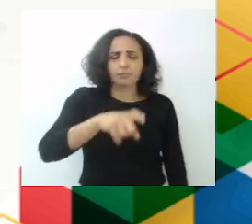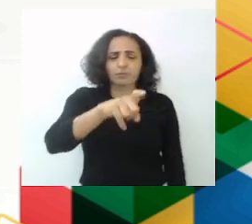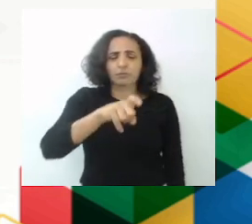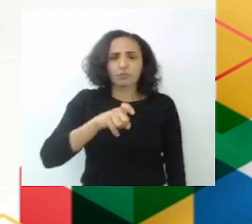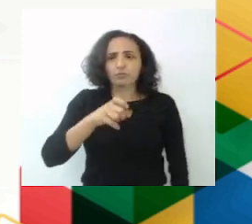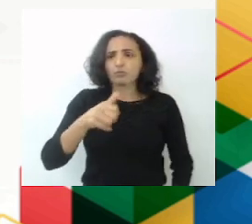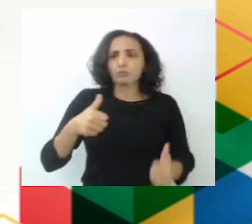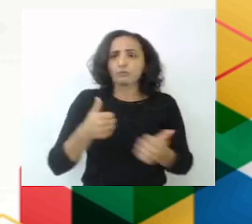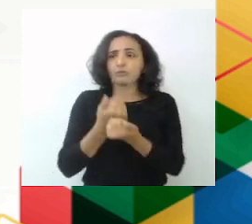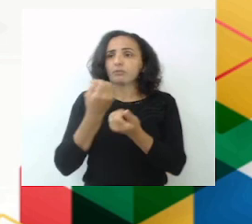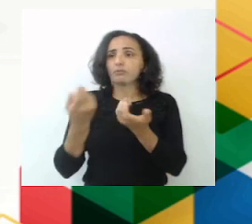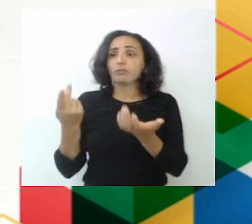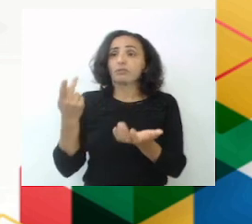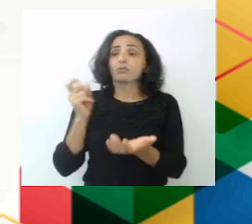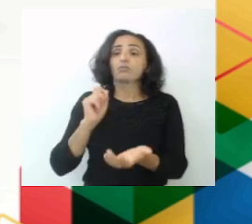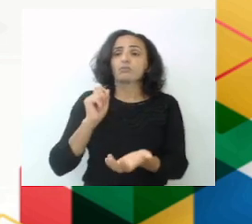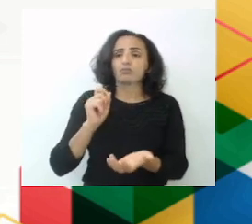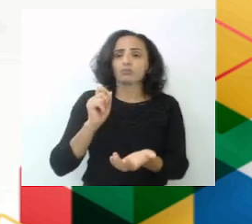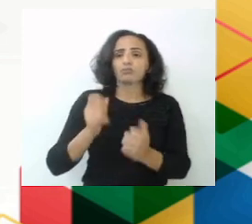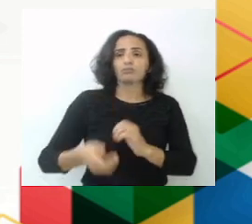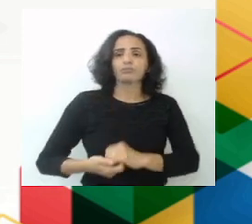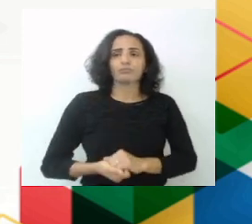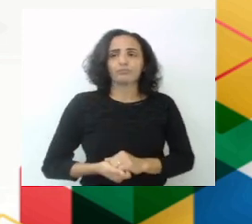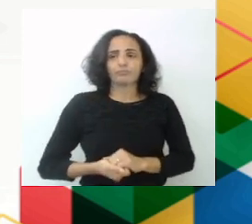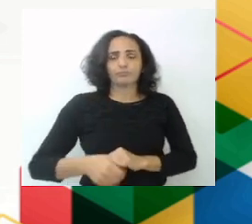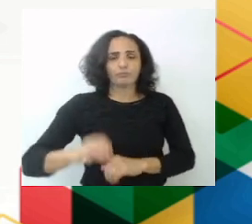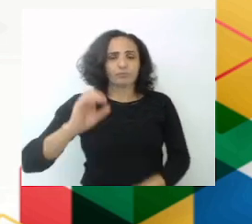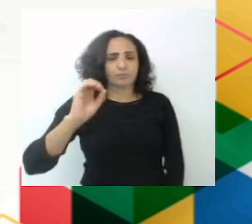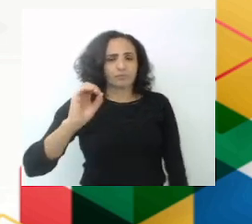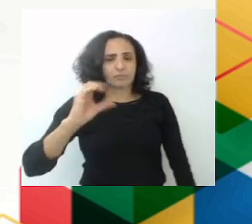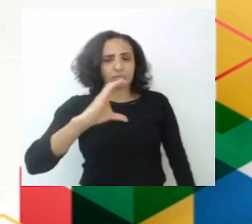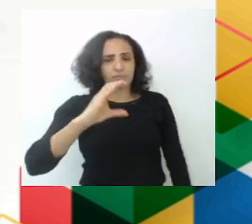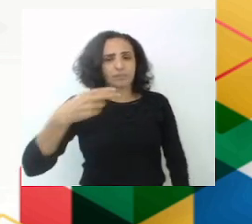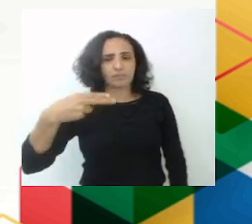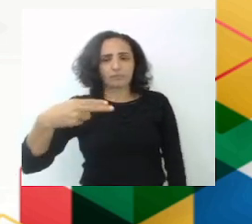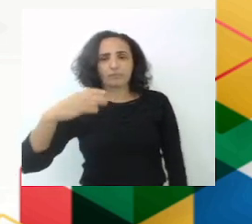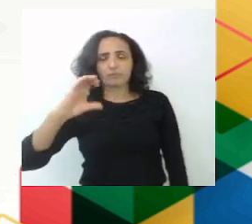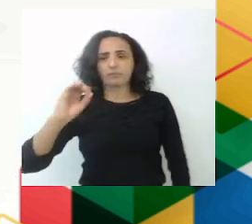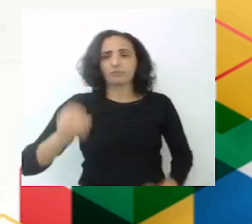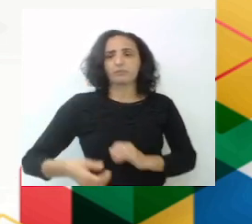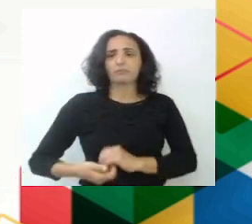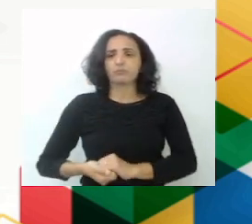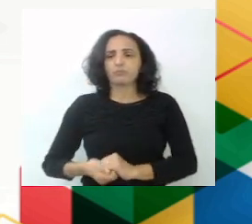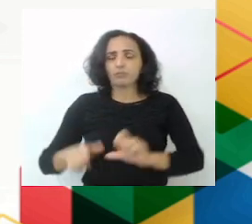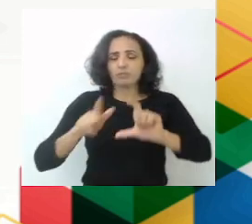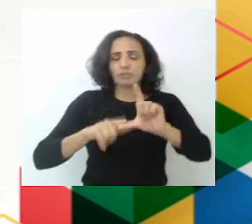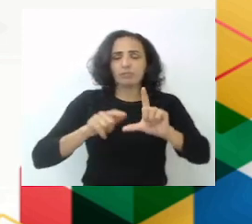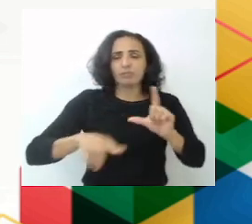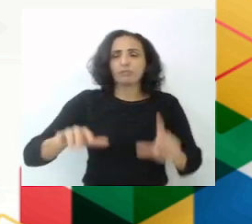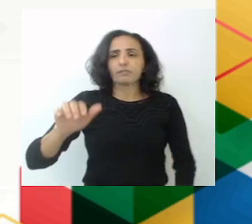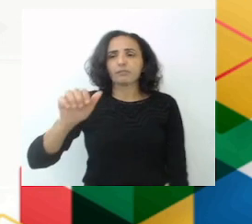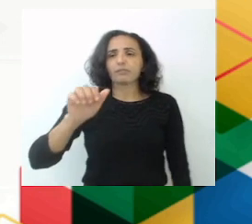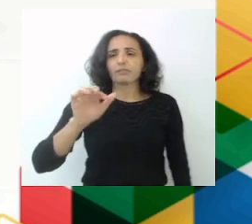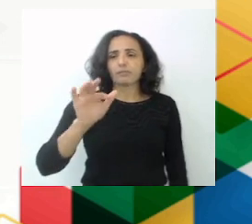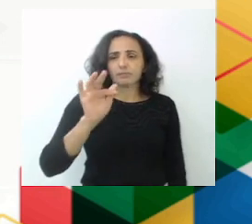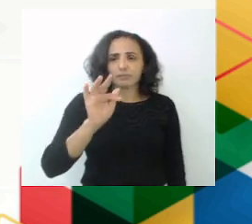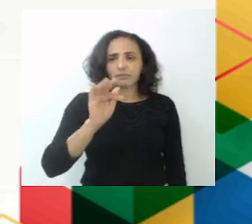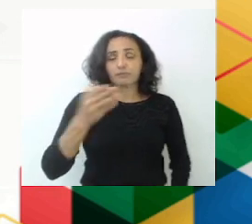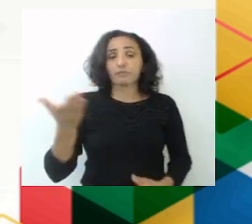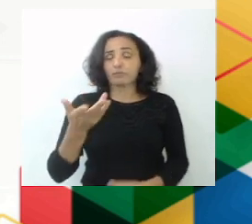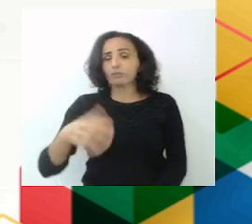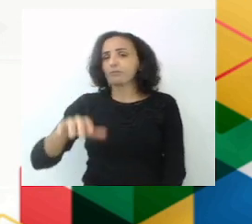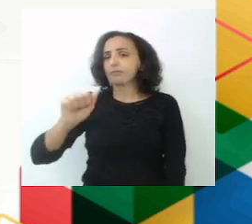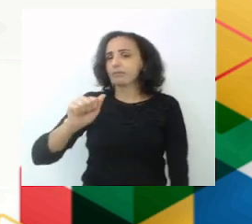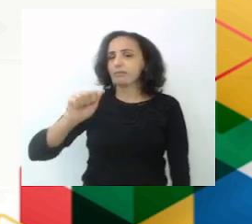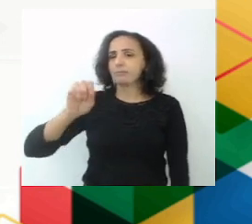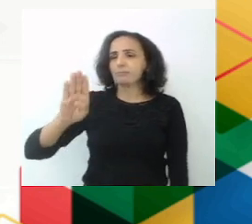a zero. E agora na letra F você tem A, B e C. E